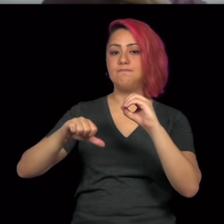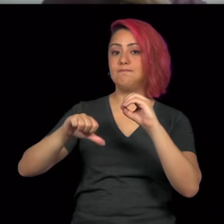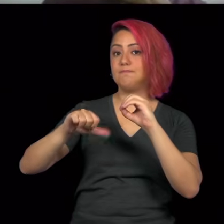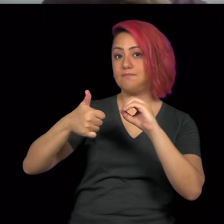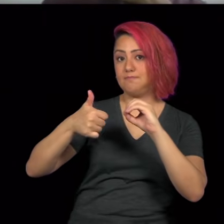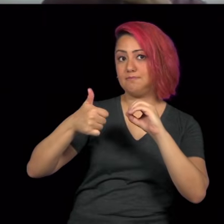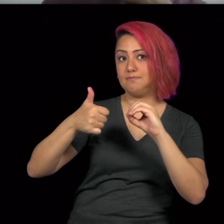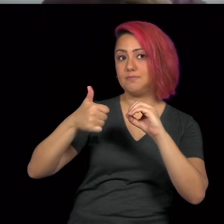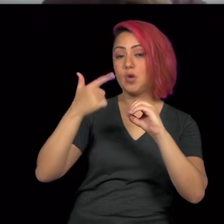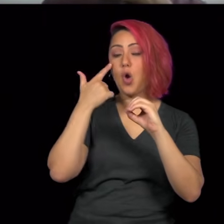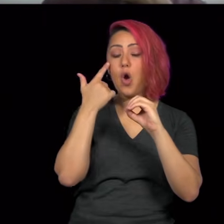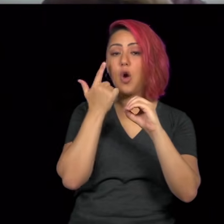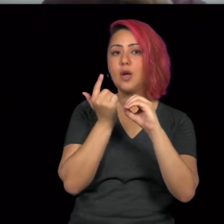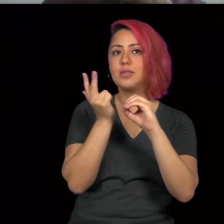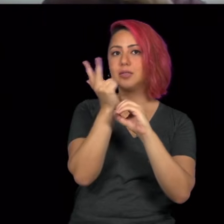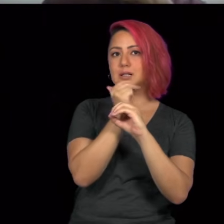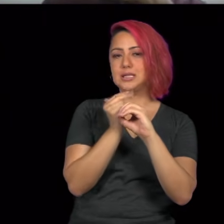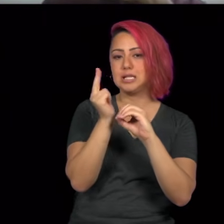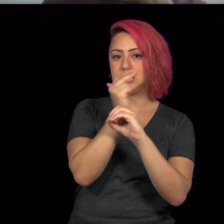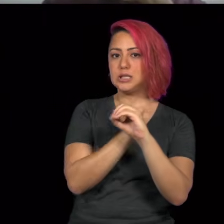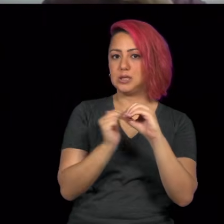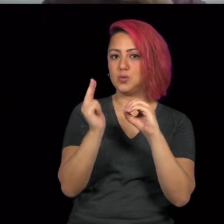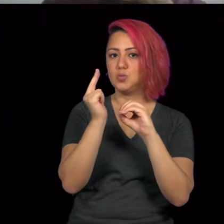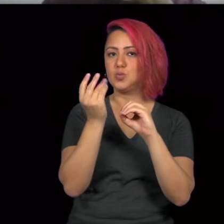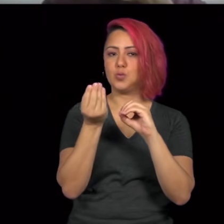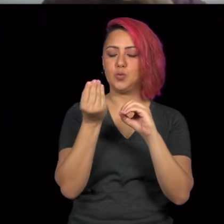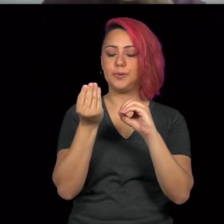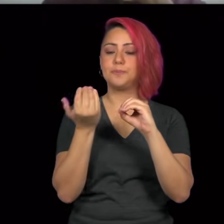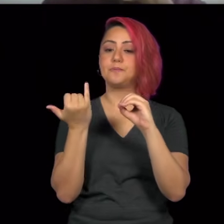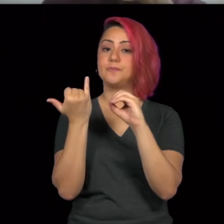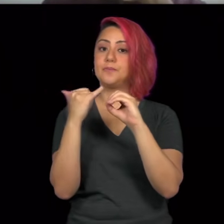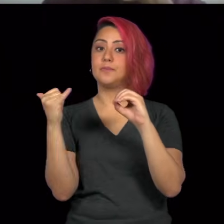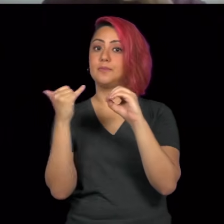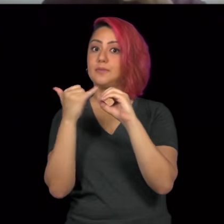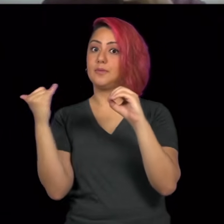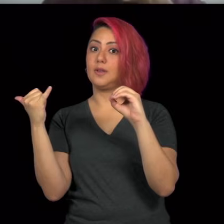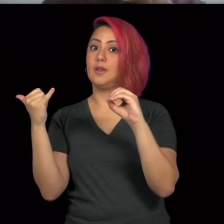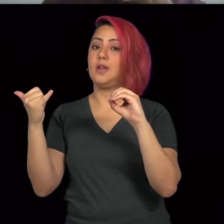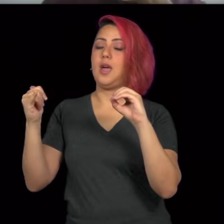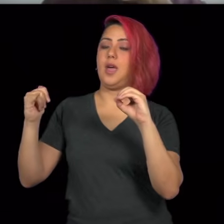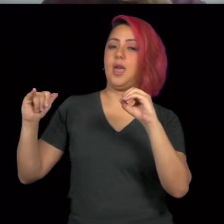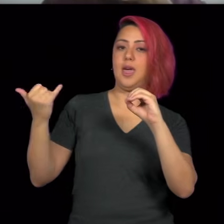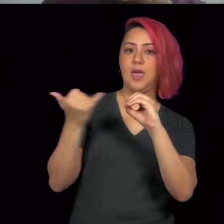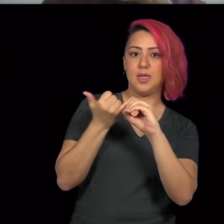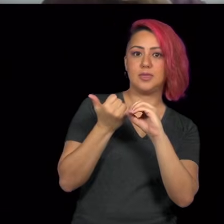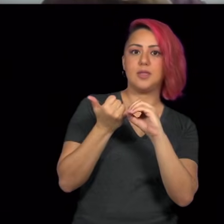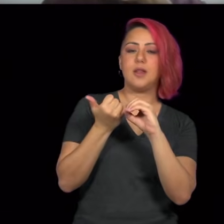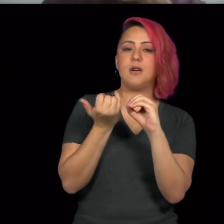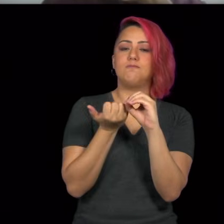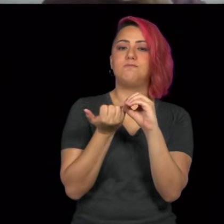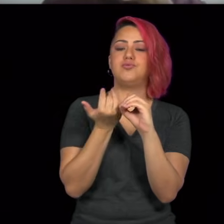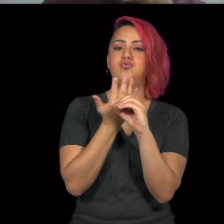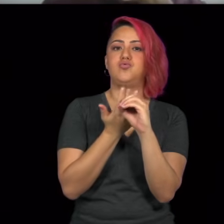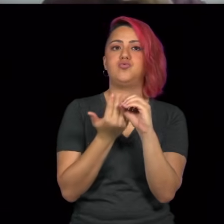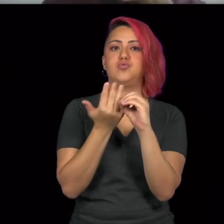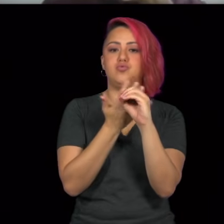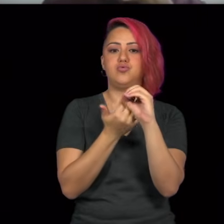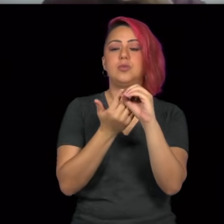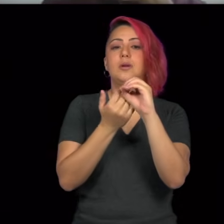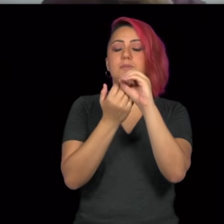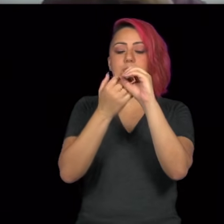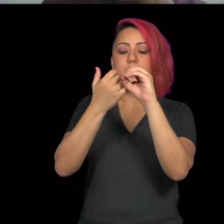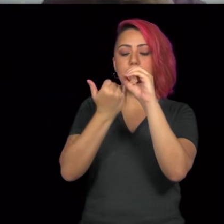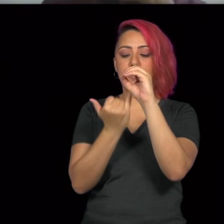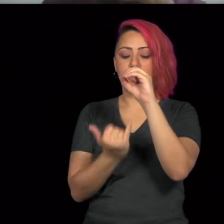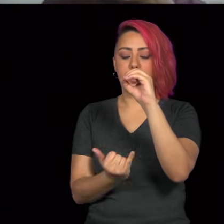nesse design aqui, nesse esquemático, a corrente vai estar fluindo para a Terra, vai estar